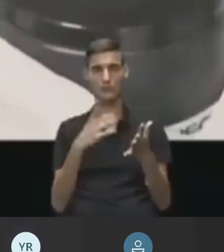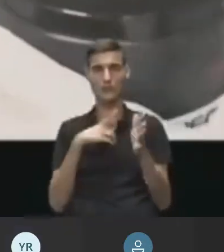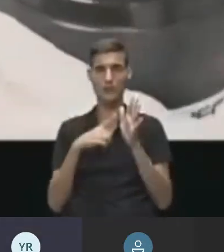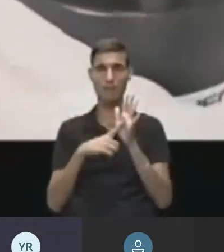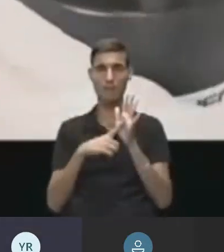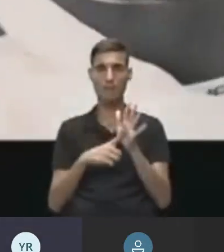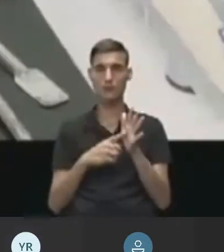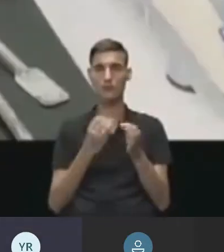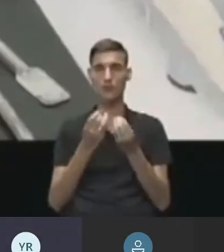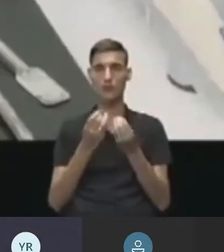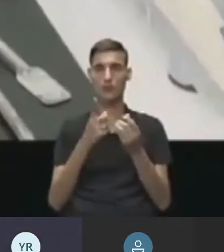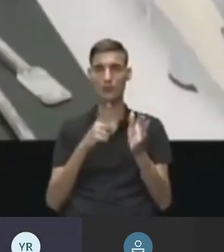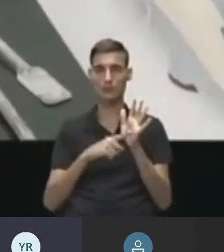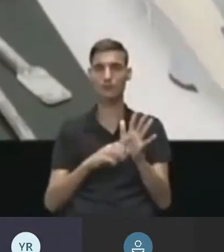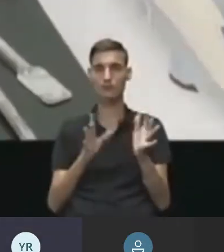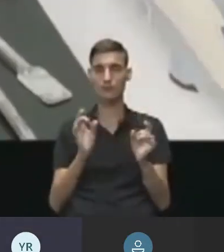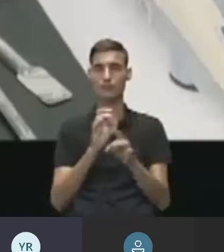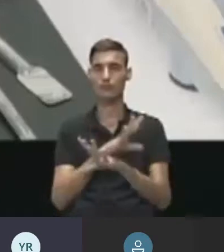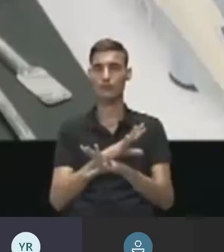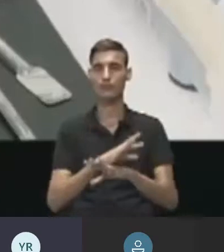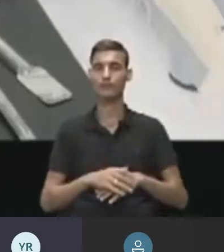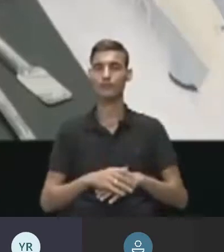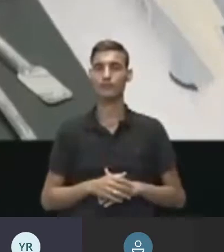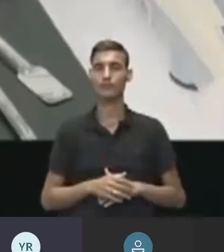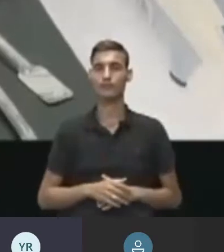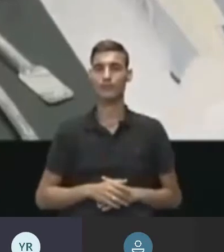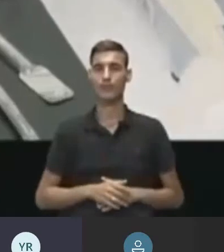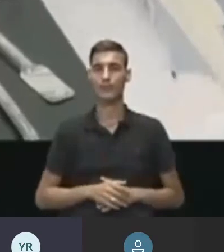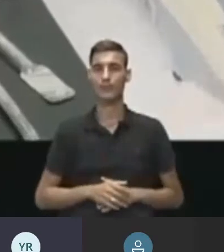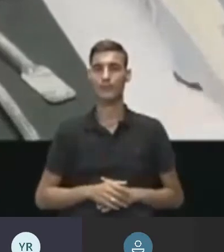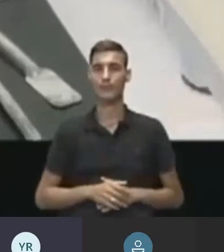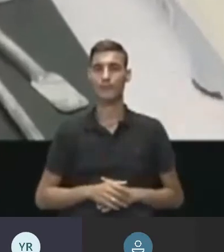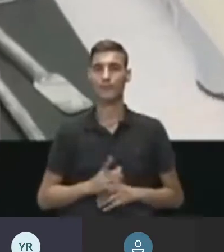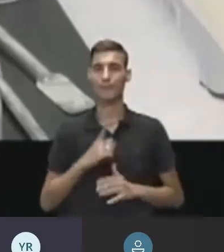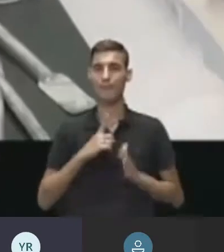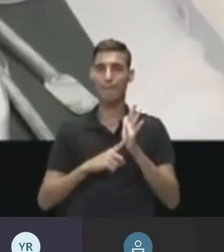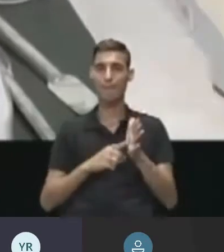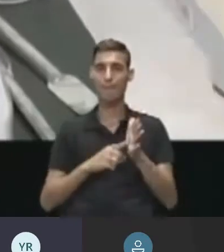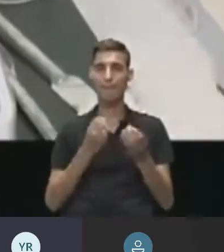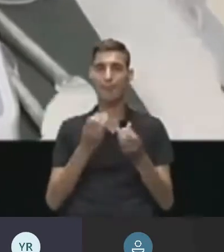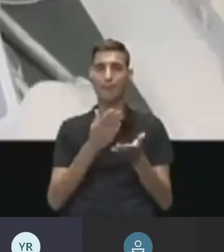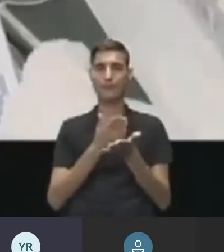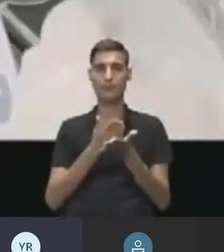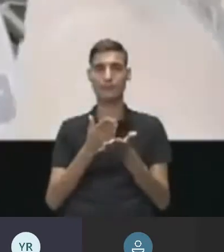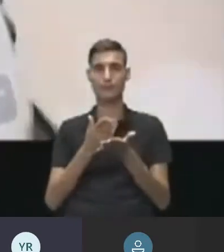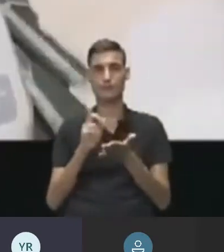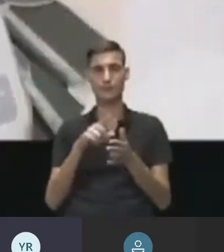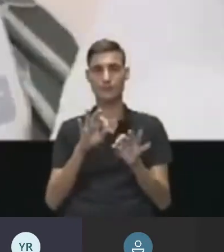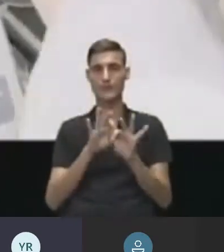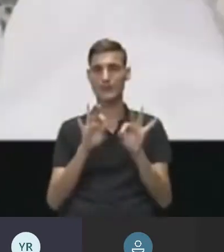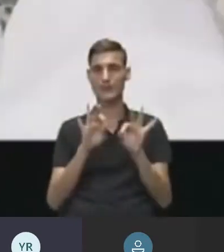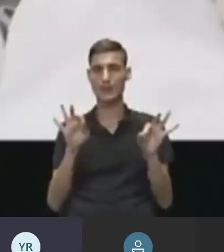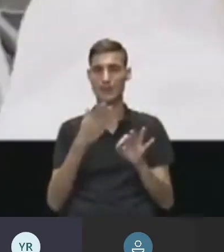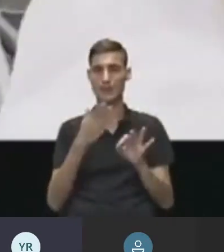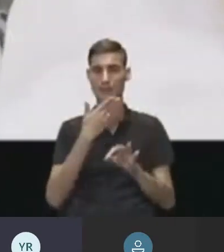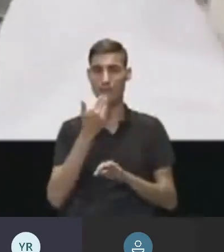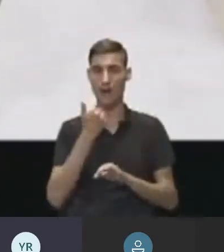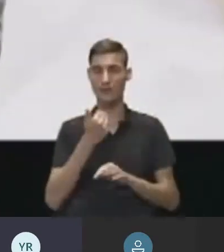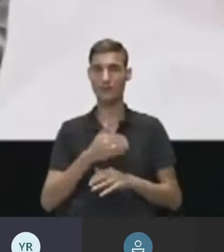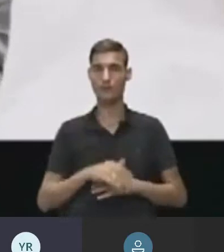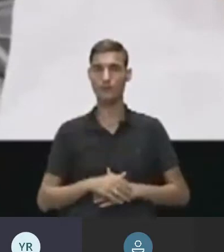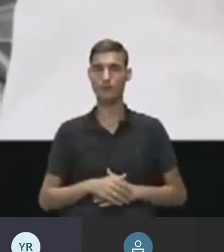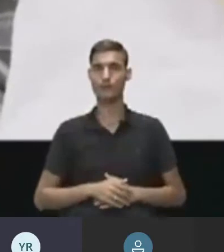devolveu a substância para Ah, sim. dentro. Ó, igual ela fez isso daí, esse erro ali, já dá um erro na